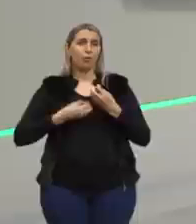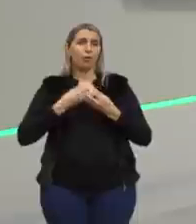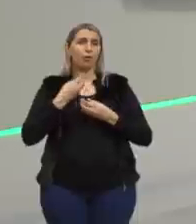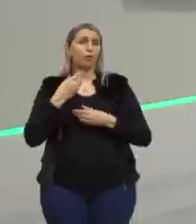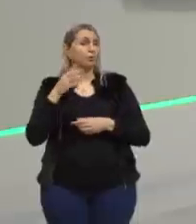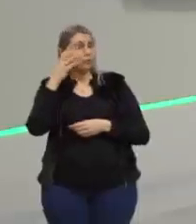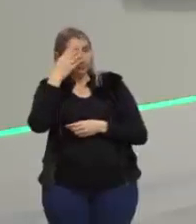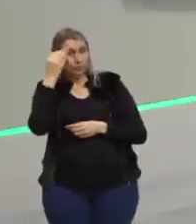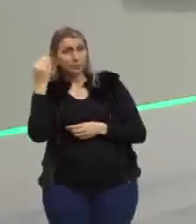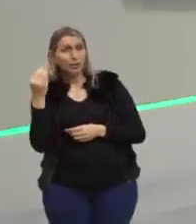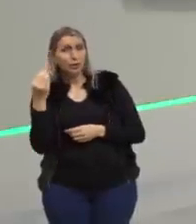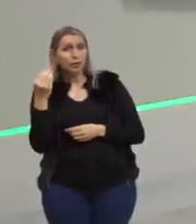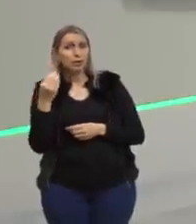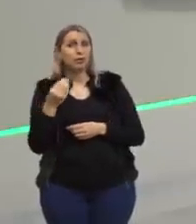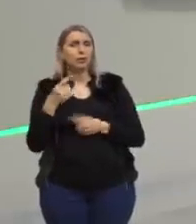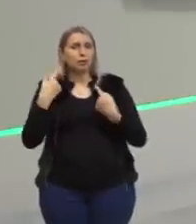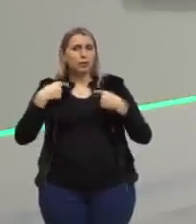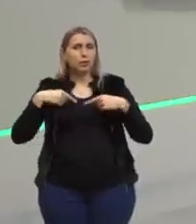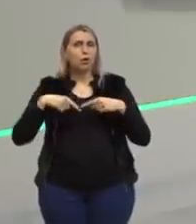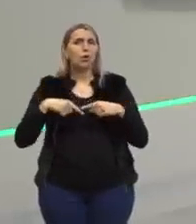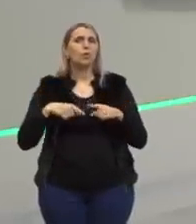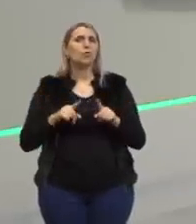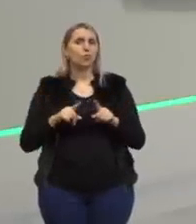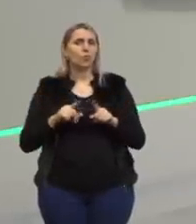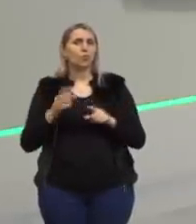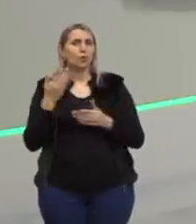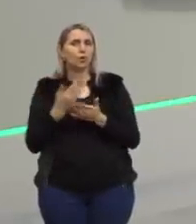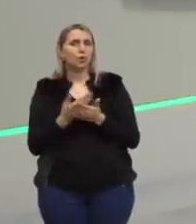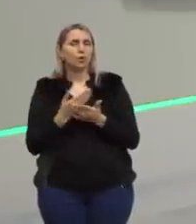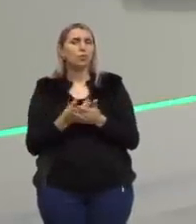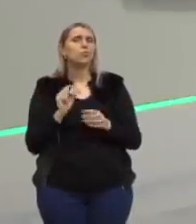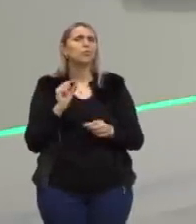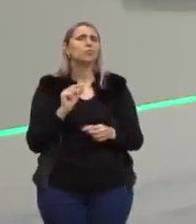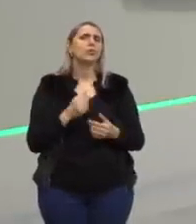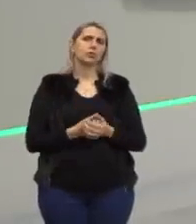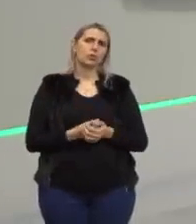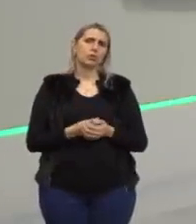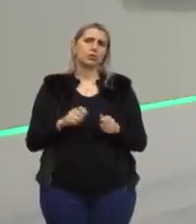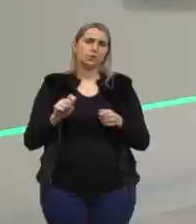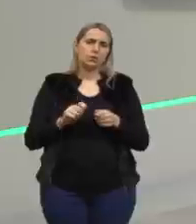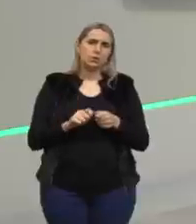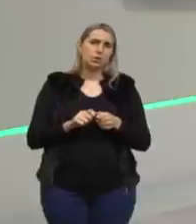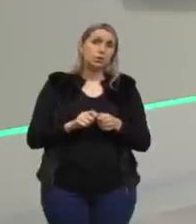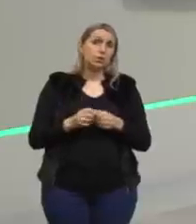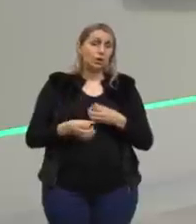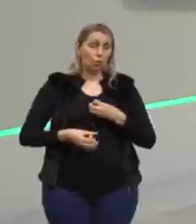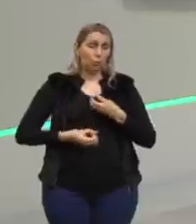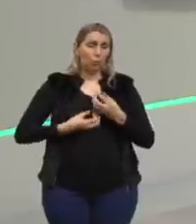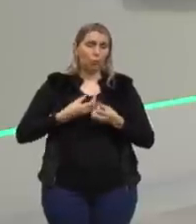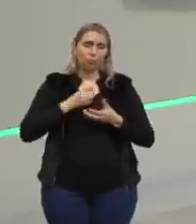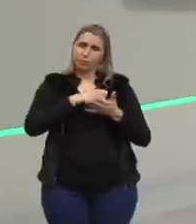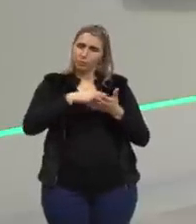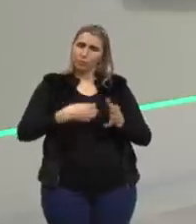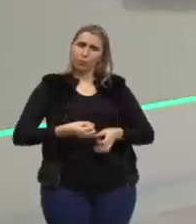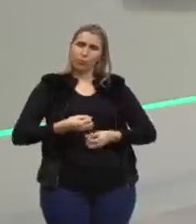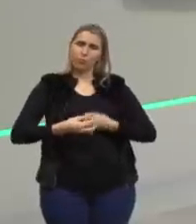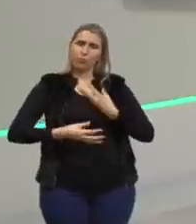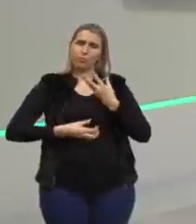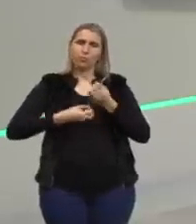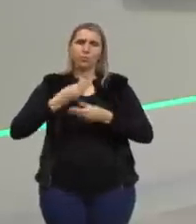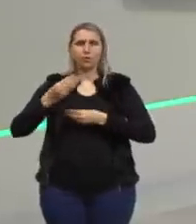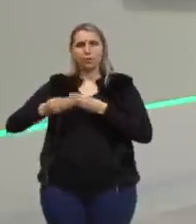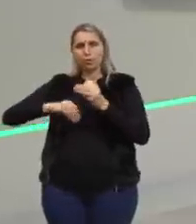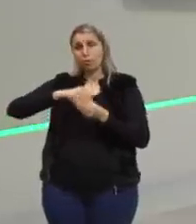Não esquece, a prof fez um desafio na aula anterior e pediu o quê? Que fizessem uma poesia, né, que envolvesse